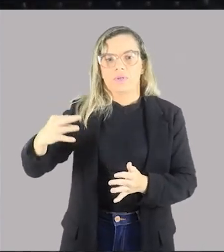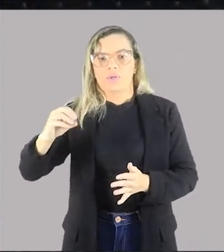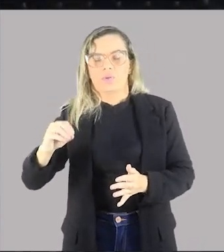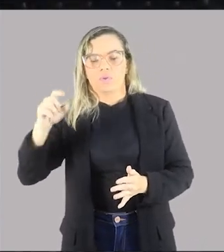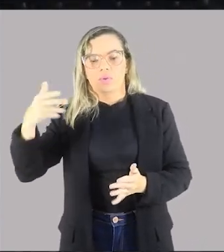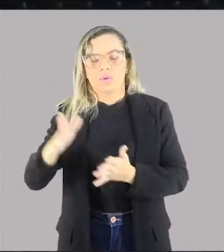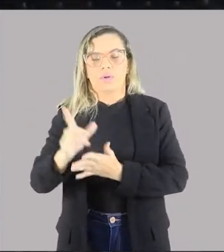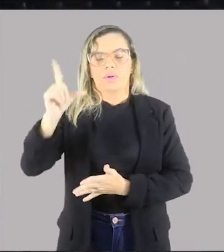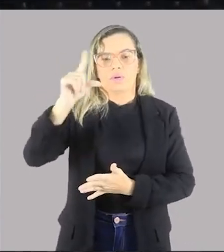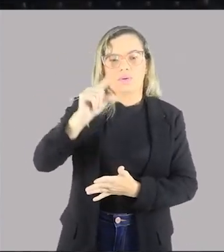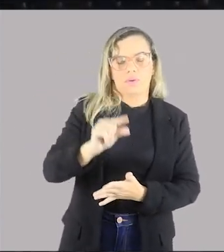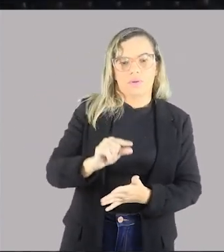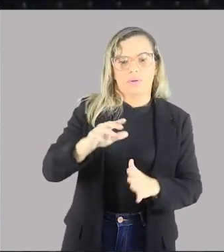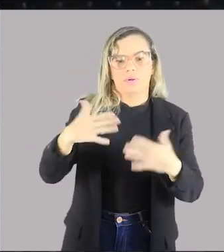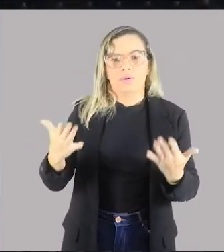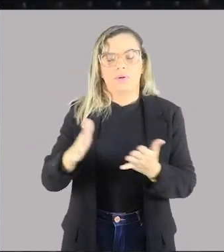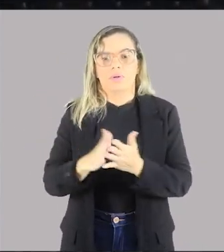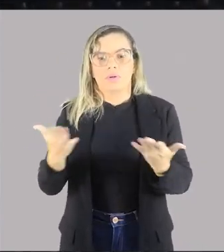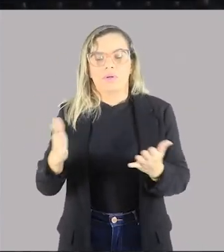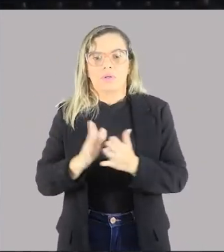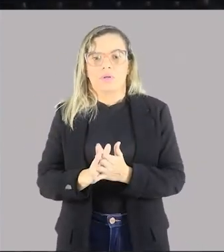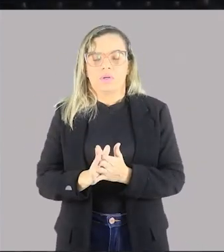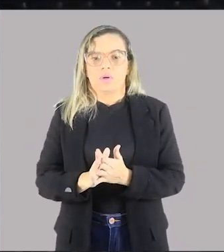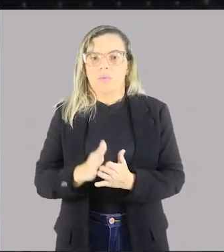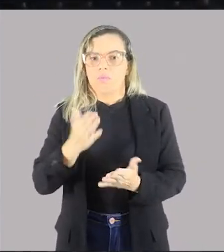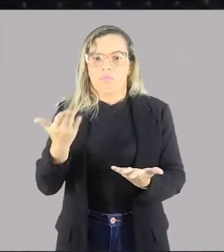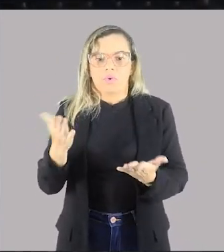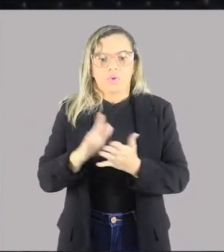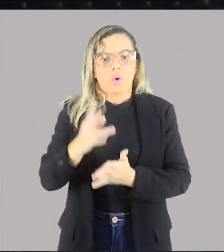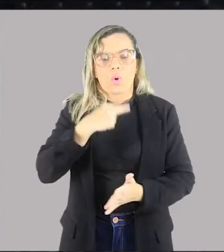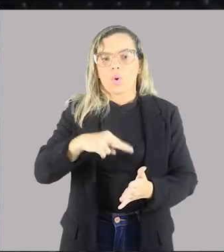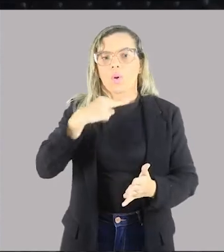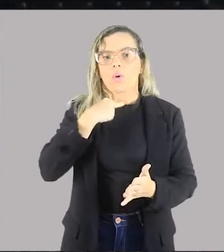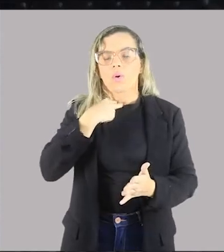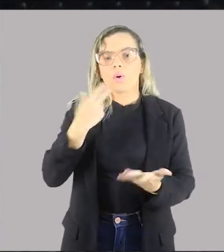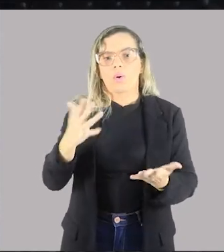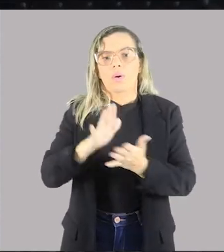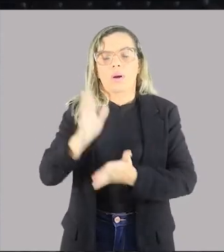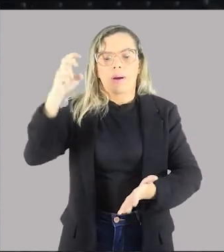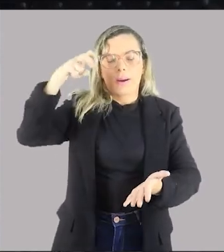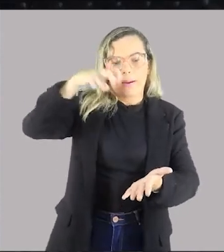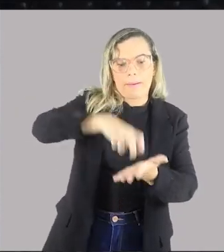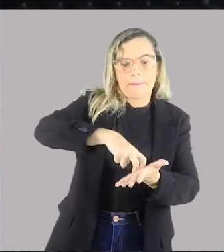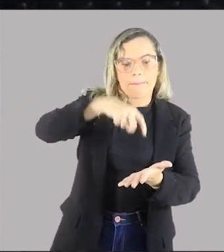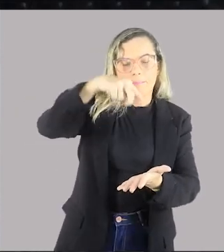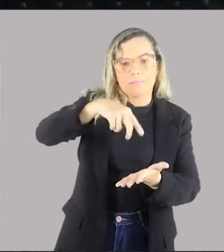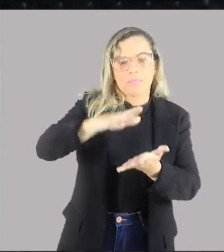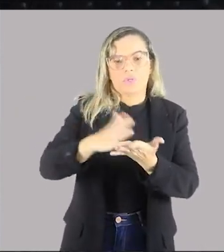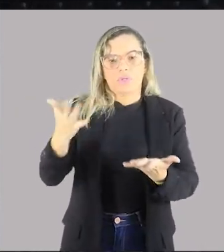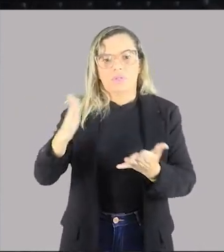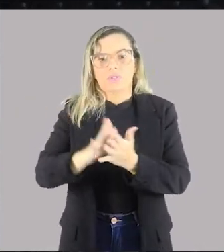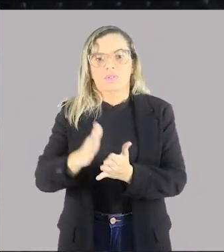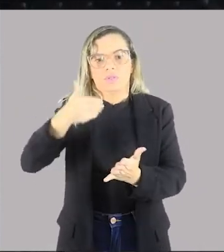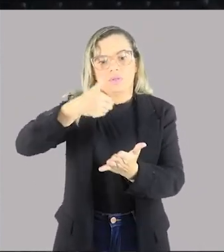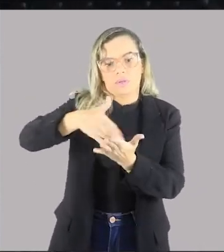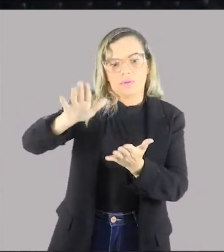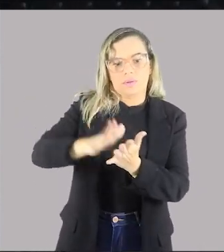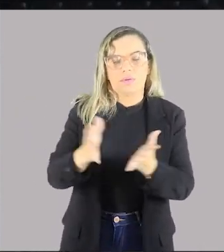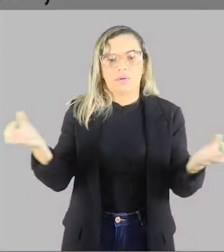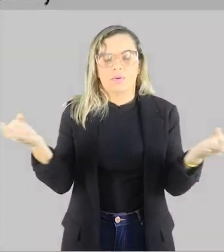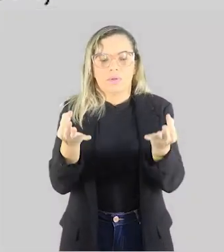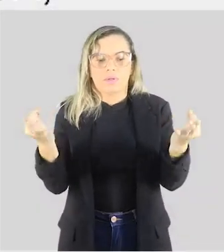ainda assim se trata de mau uso e de infração cabível da sanção de demissão.